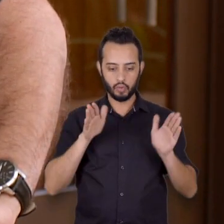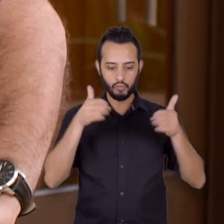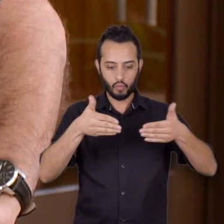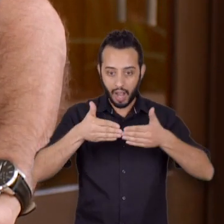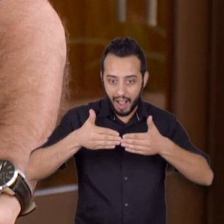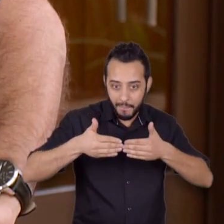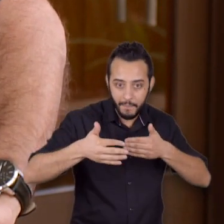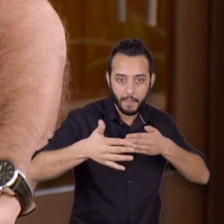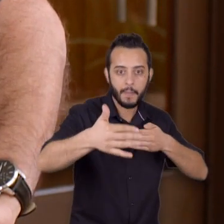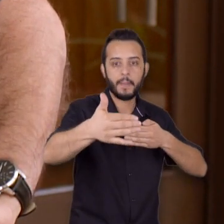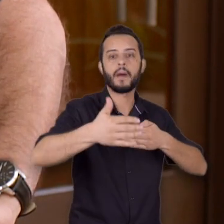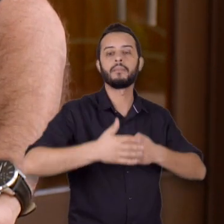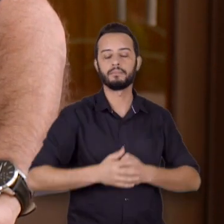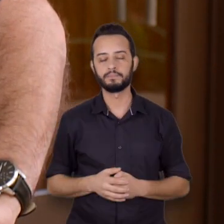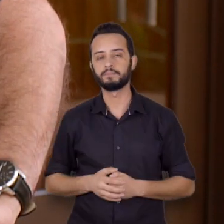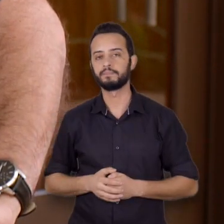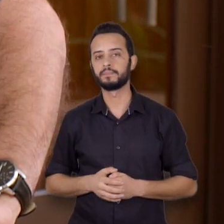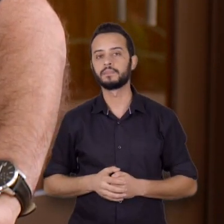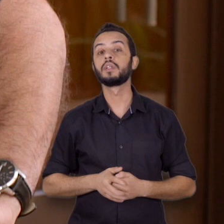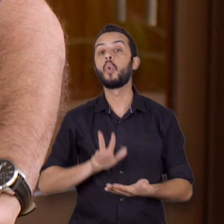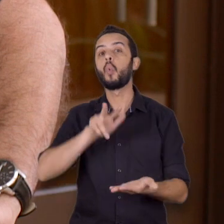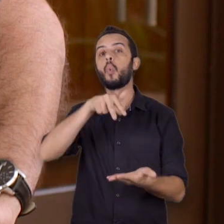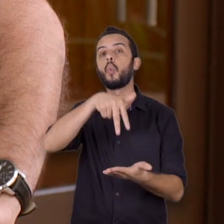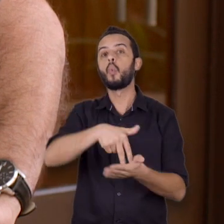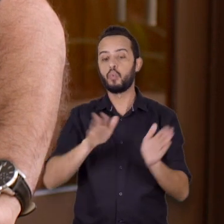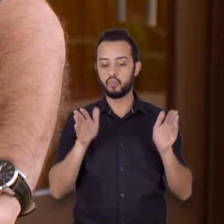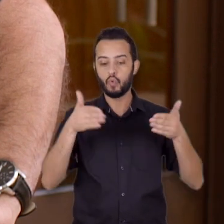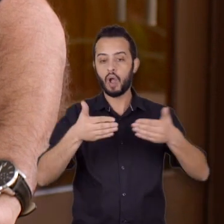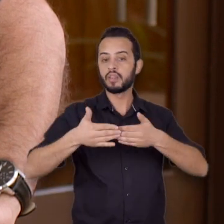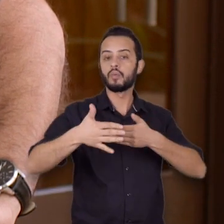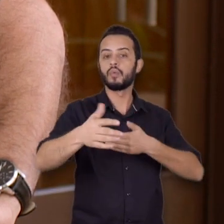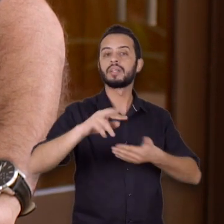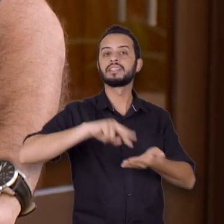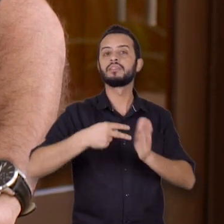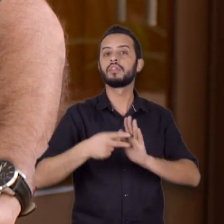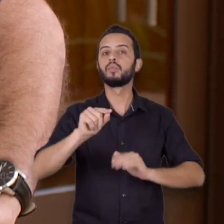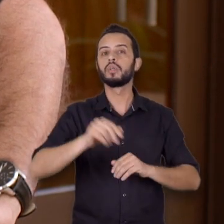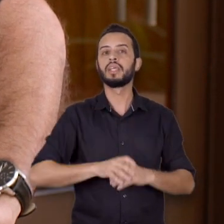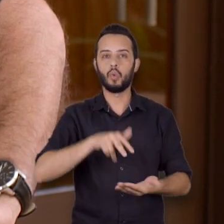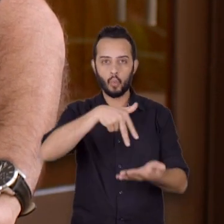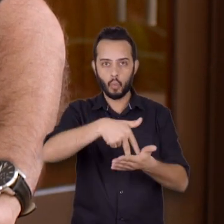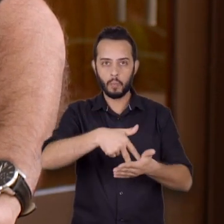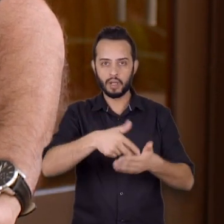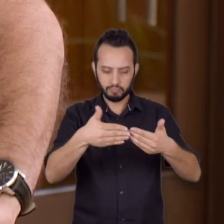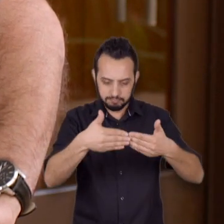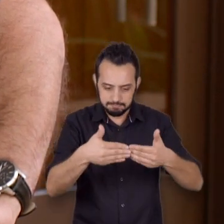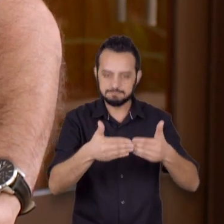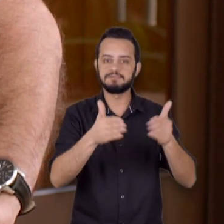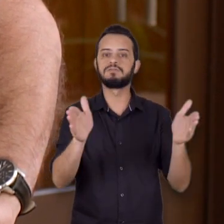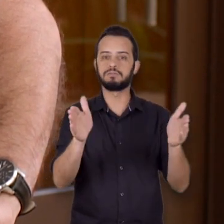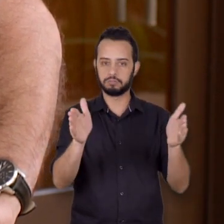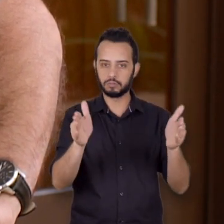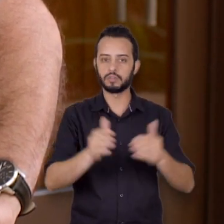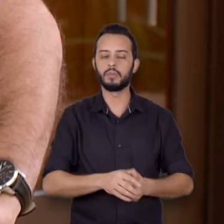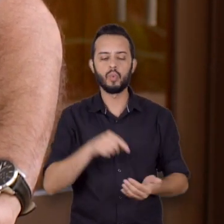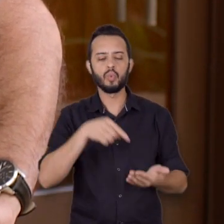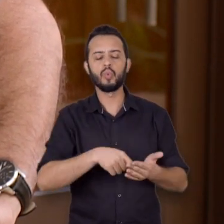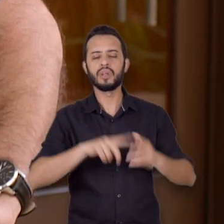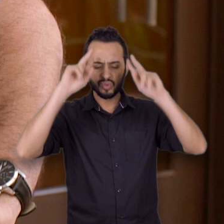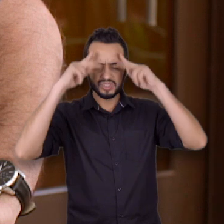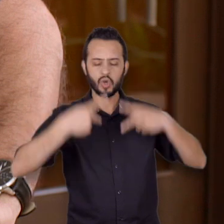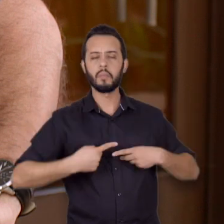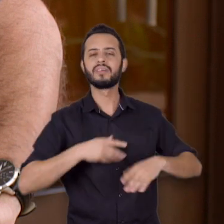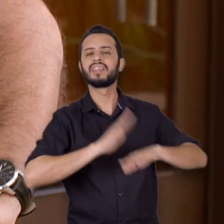né? O pós-humanismo tem a ver com você tirar o ser humano desse lugar para entender, na verdade, o que o ser humano